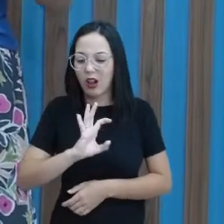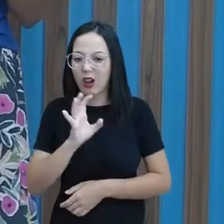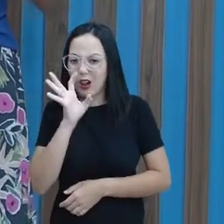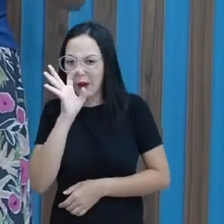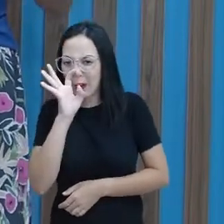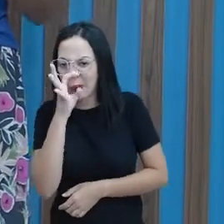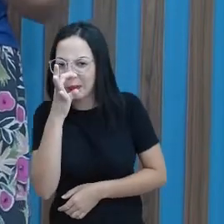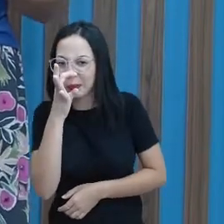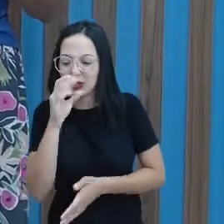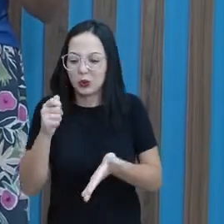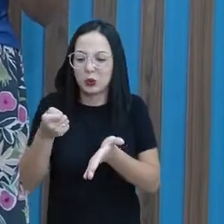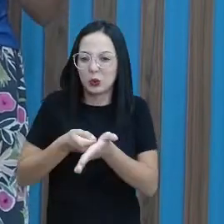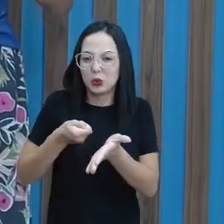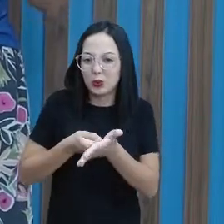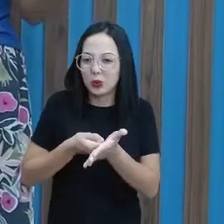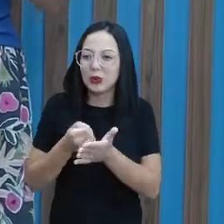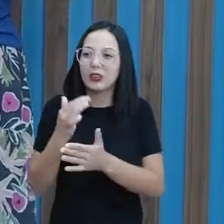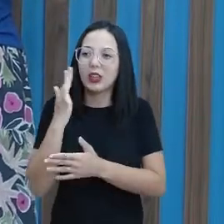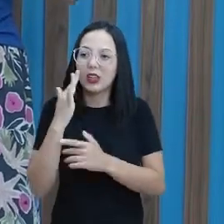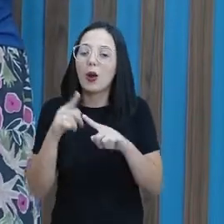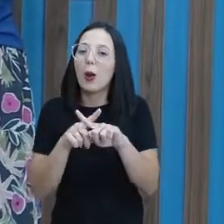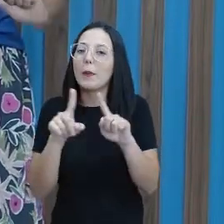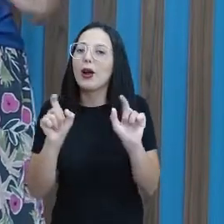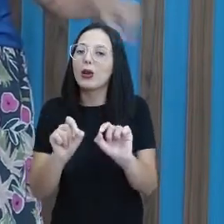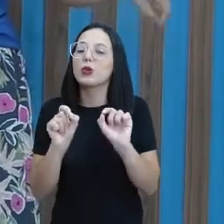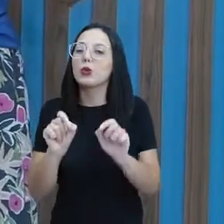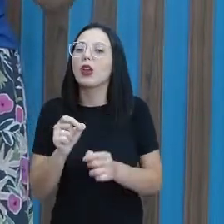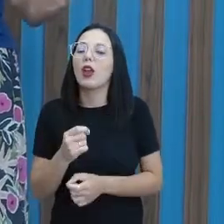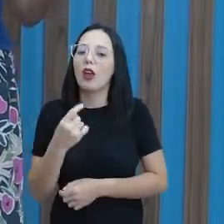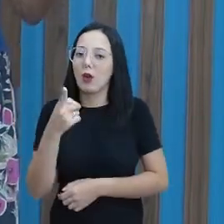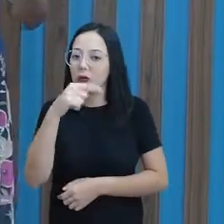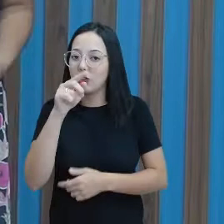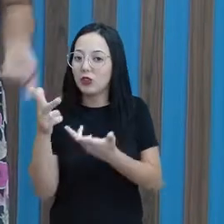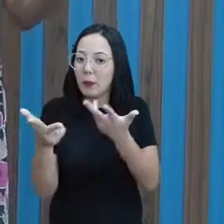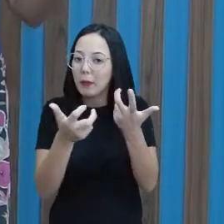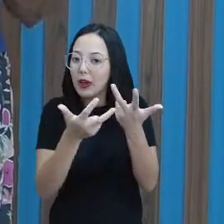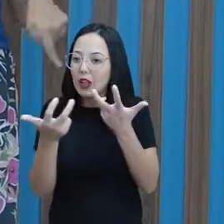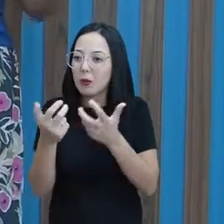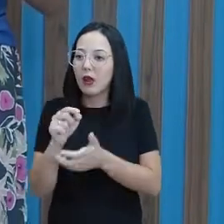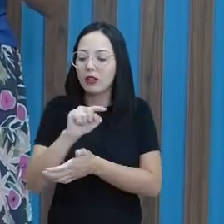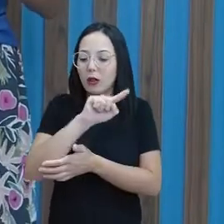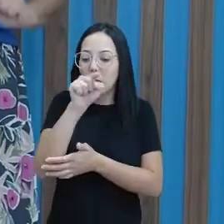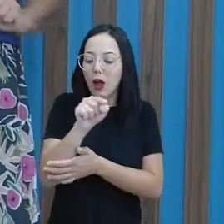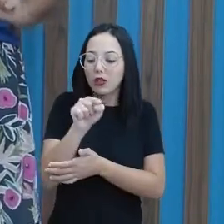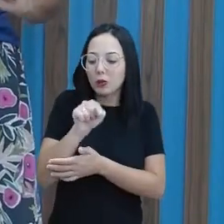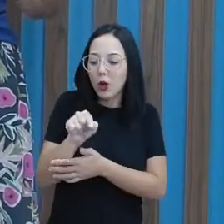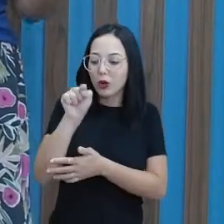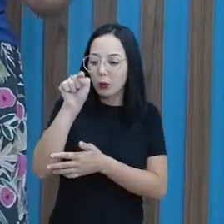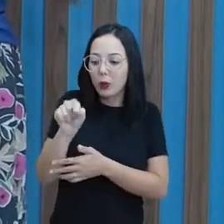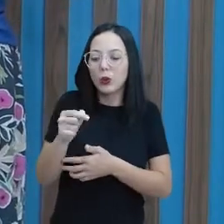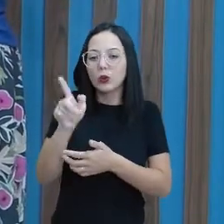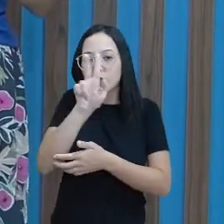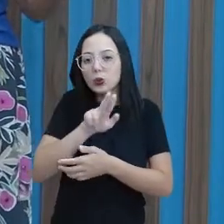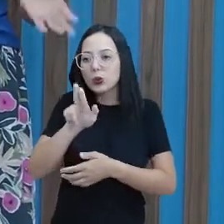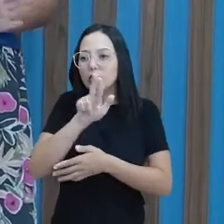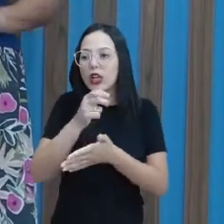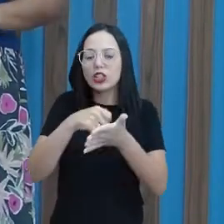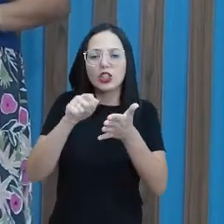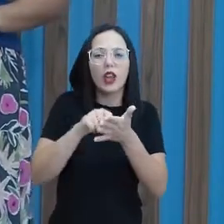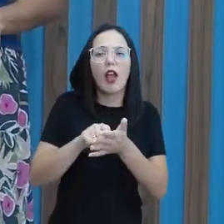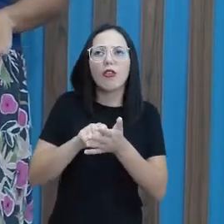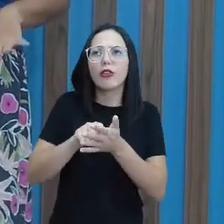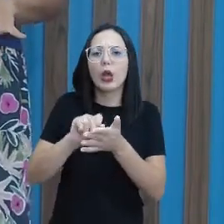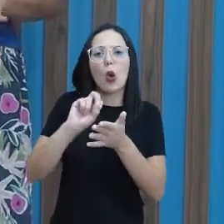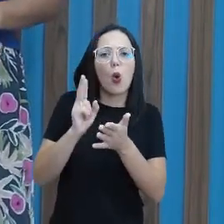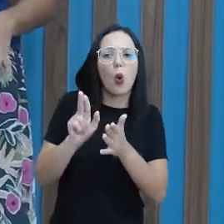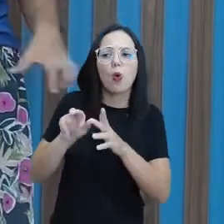certa rispidez. Mas observem, pontuar enquanto a gente escreve, seja no celular,